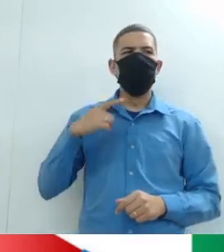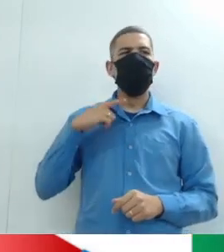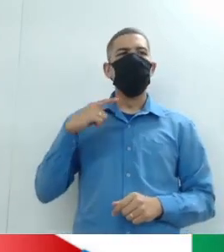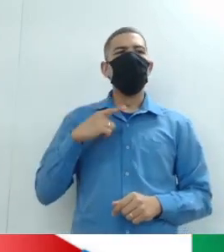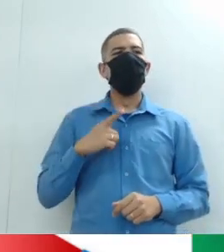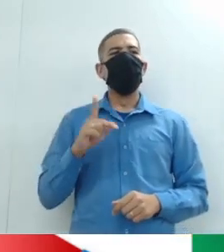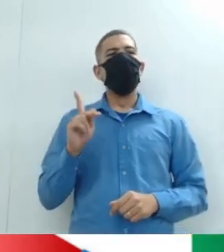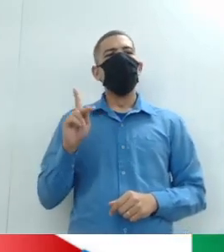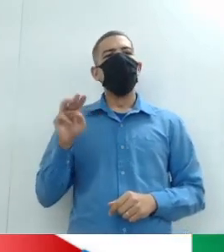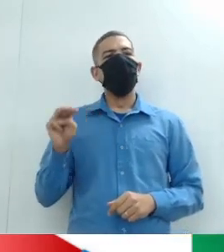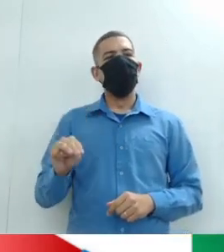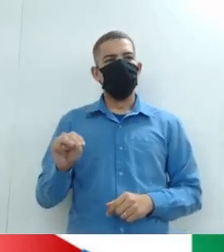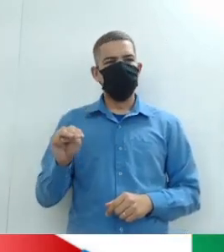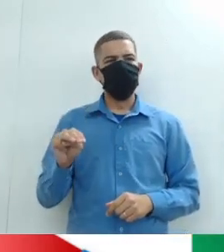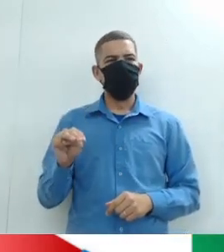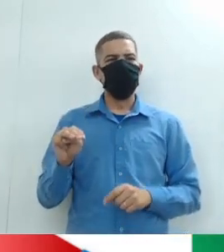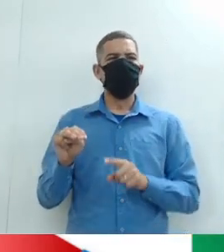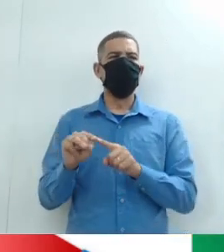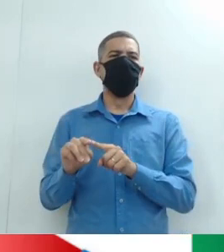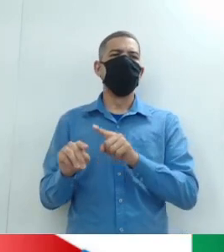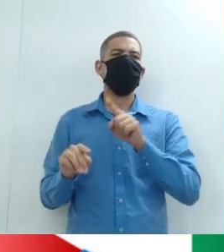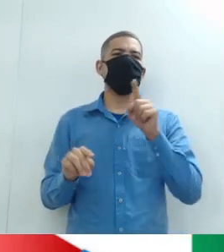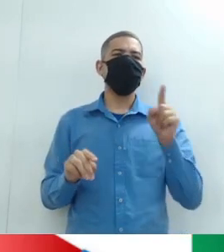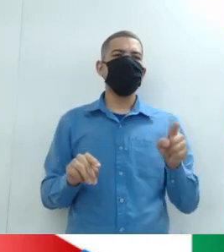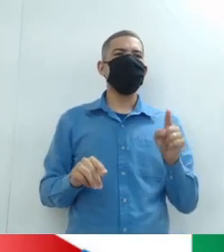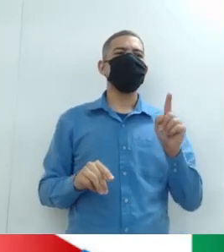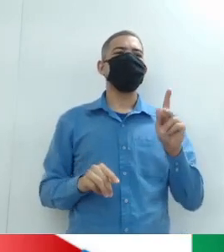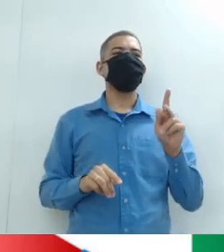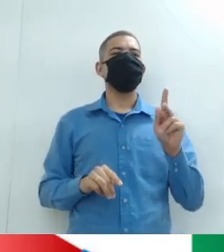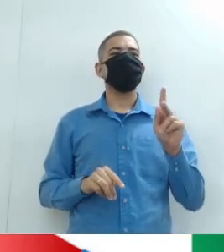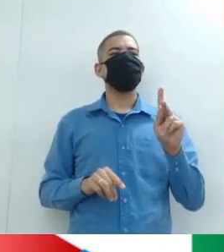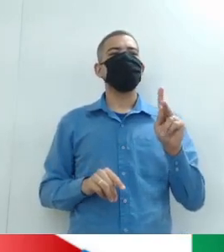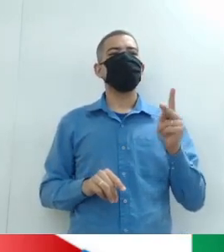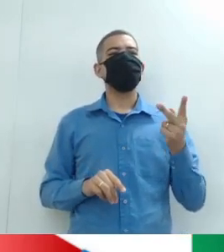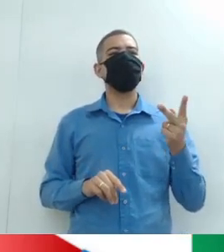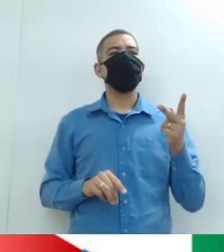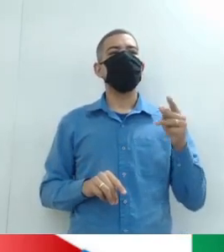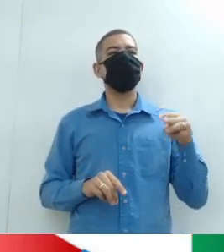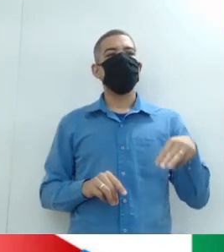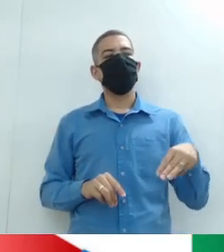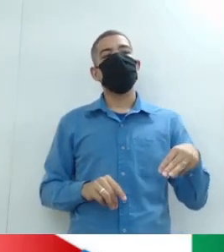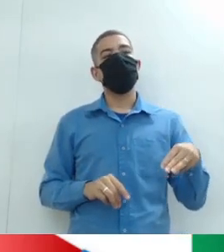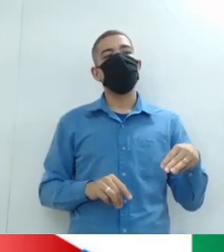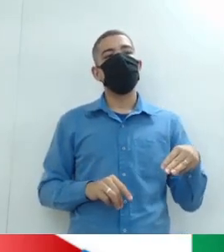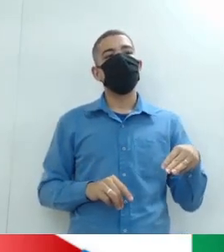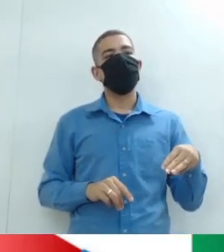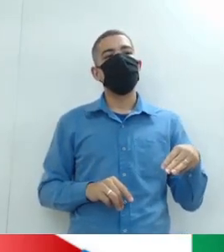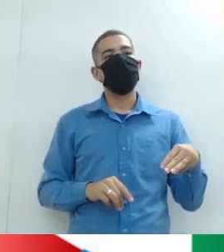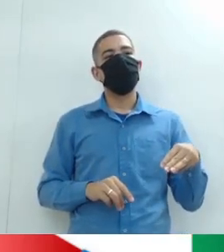para hectômetro cúbico, eu vou estar do maior para o menor